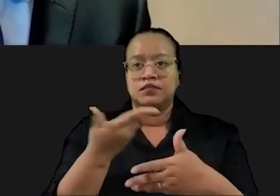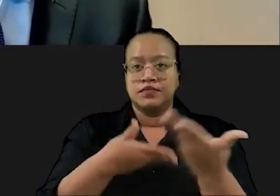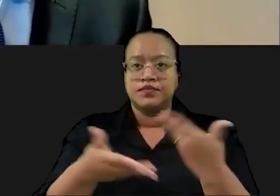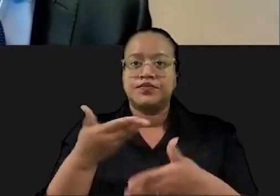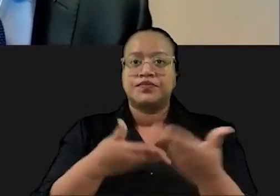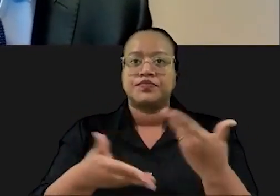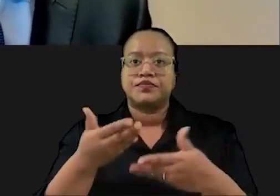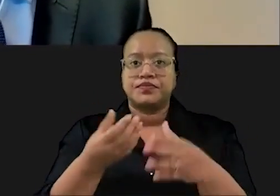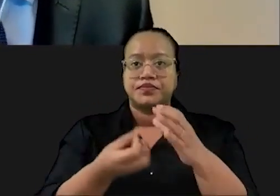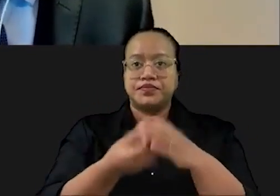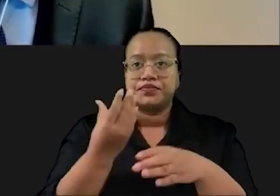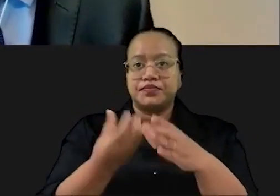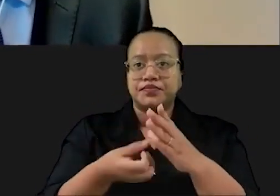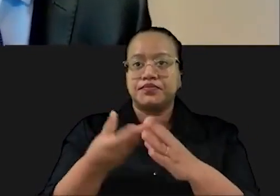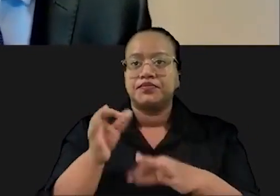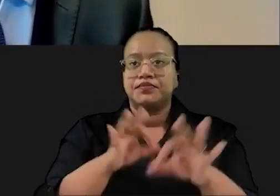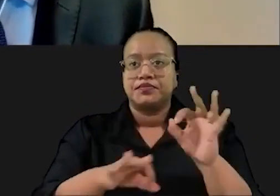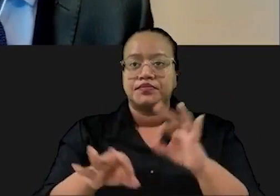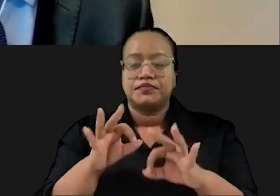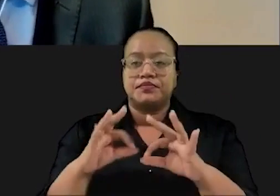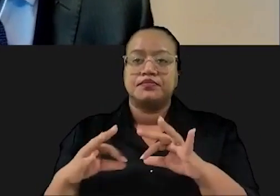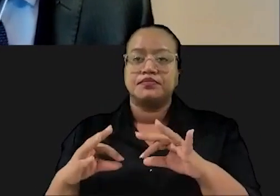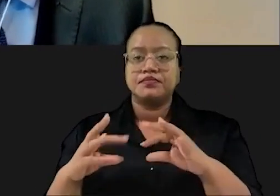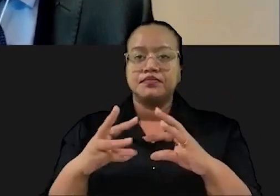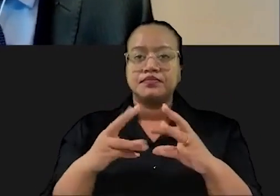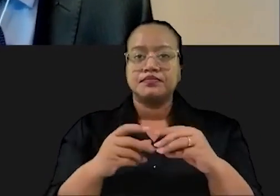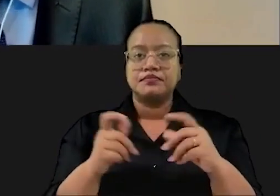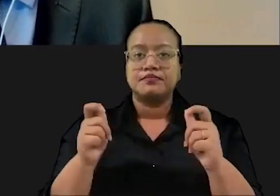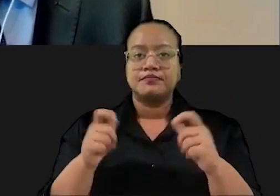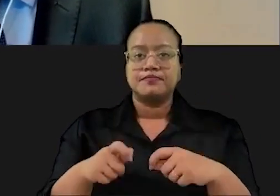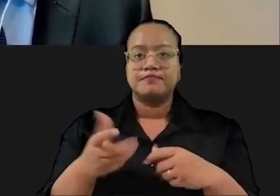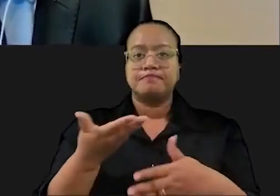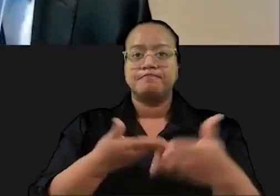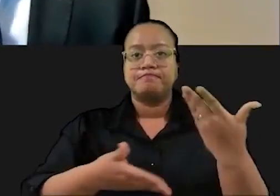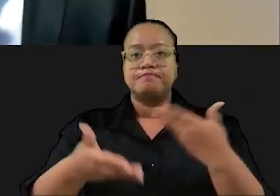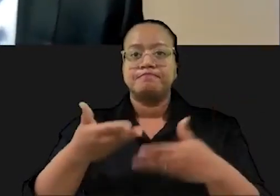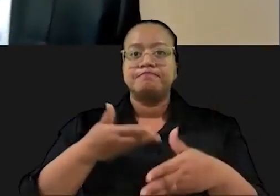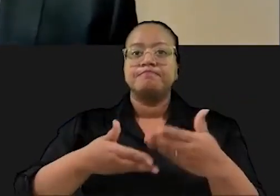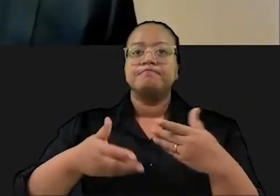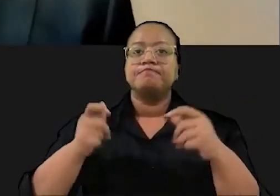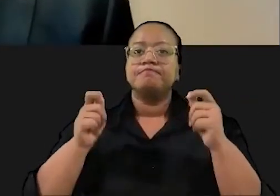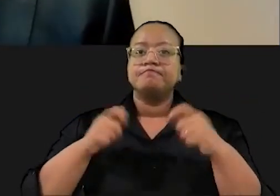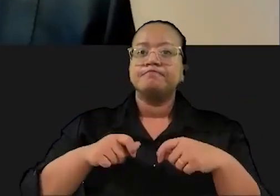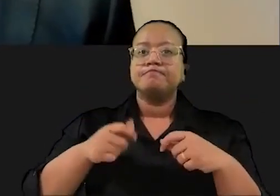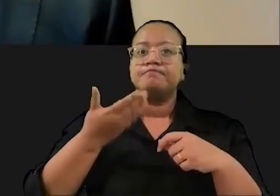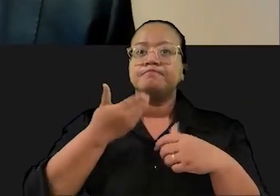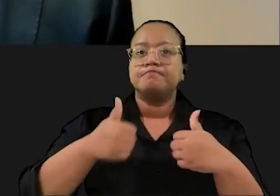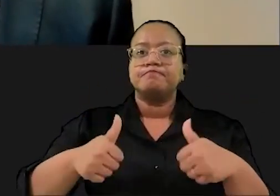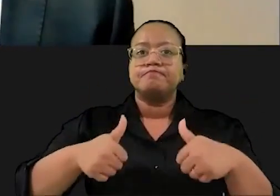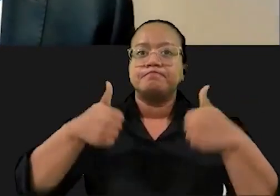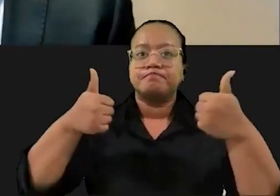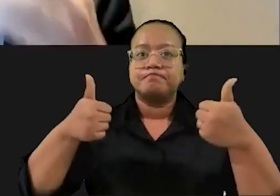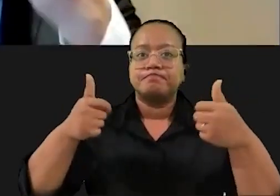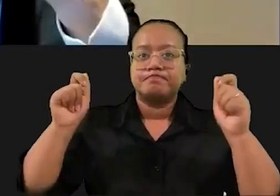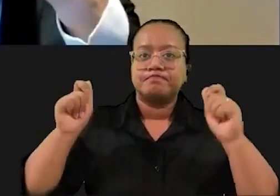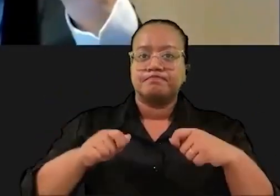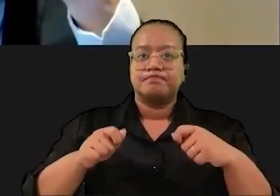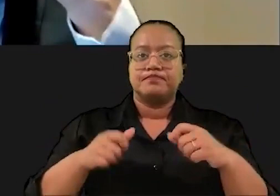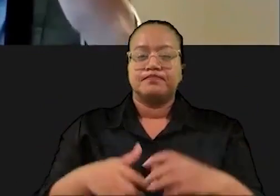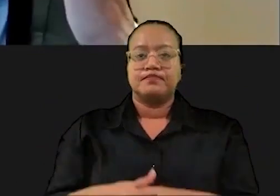que todos possam contribuir para que ele se torne realmente o melhor possível, né? E, portanto, vamos dizer assim,